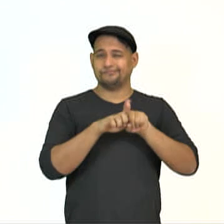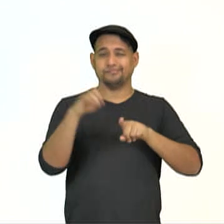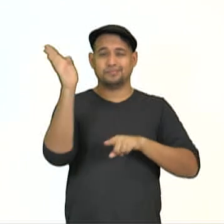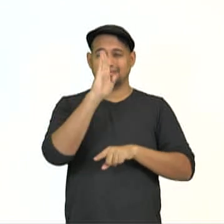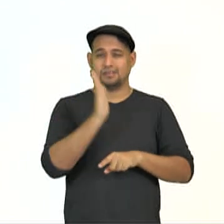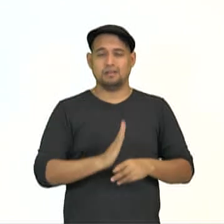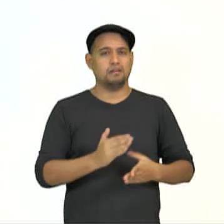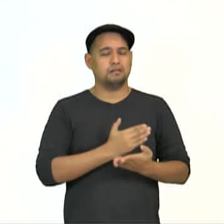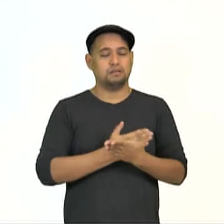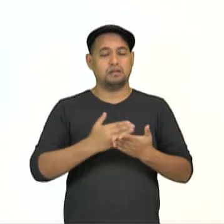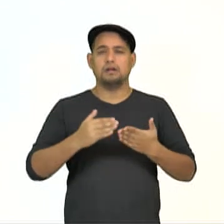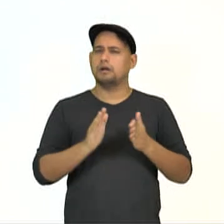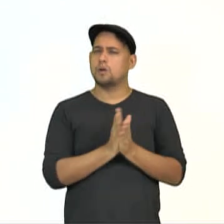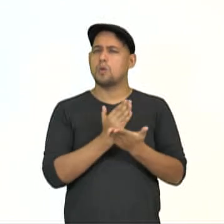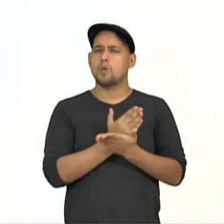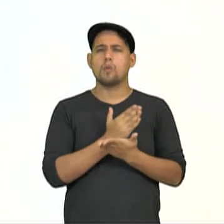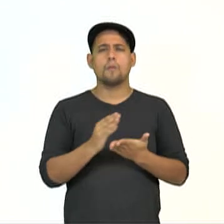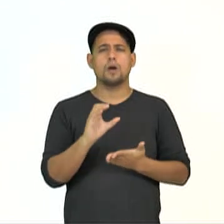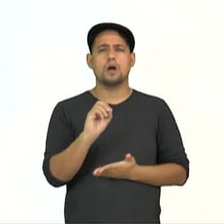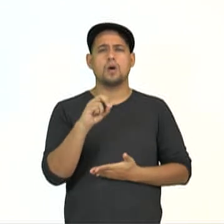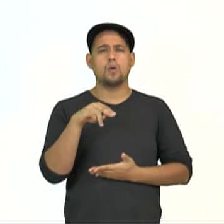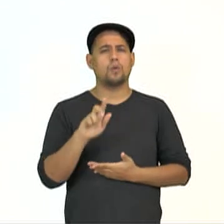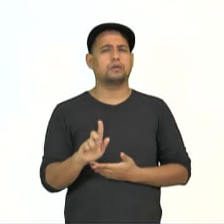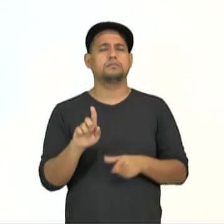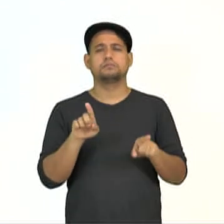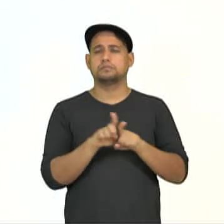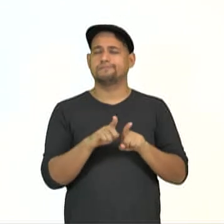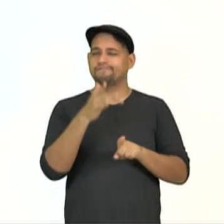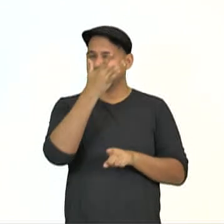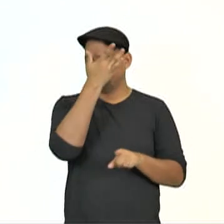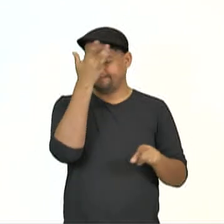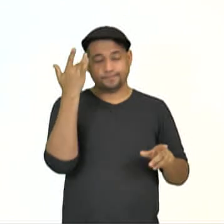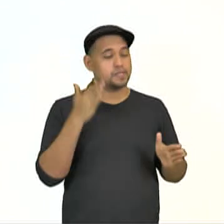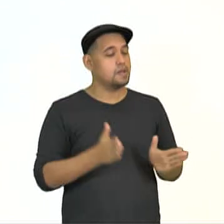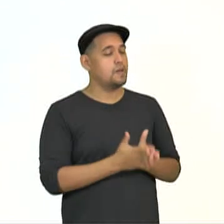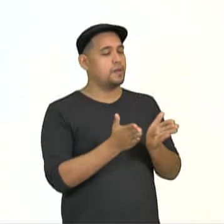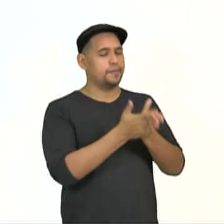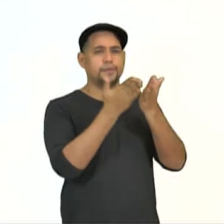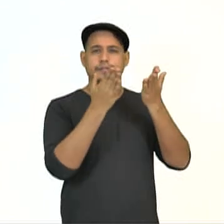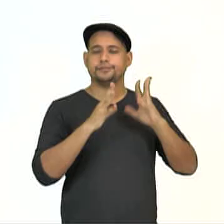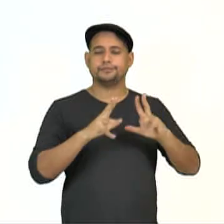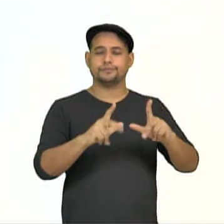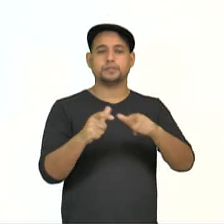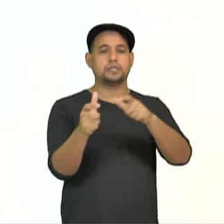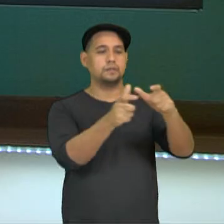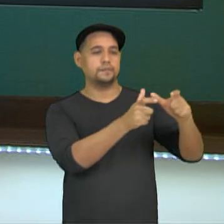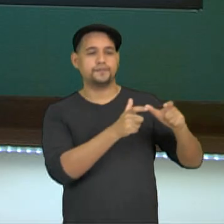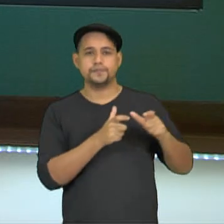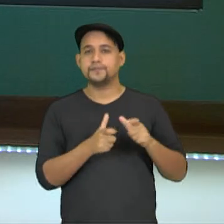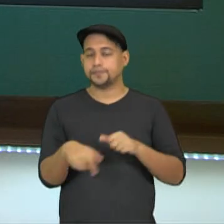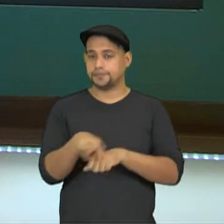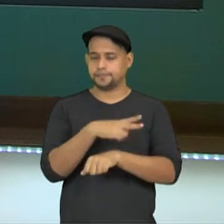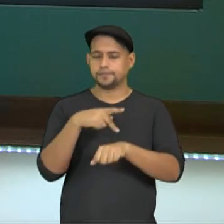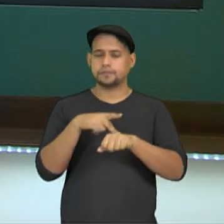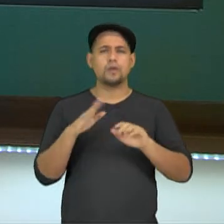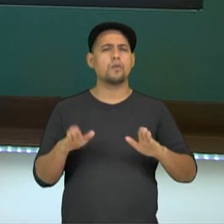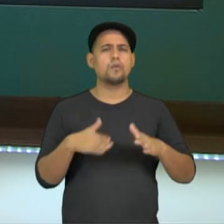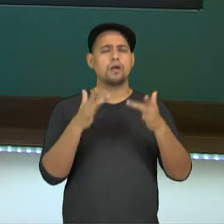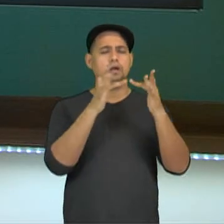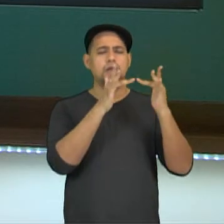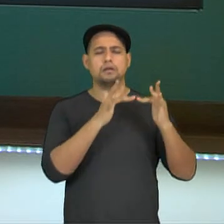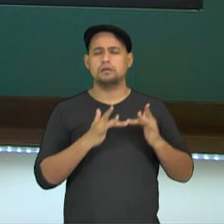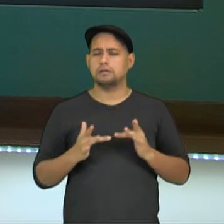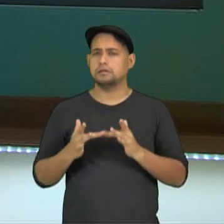nasciam iniciativas coletivas de apoio às populações mais vulneráveis em todos os cantos do país. Qual a relação